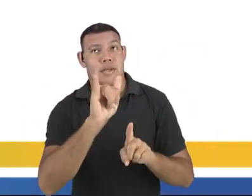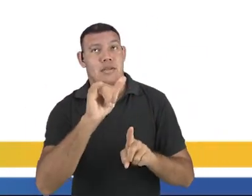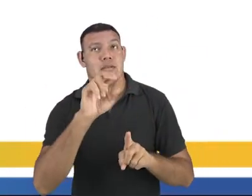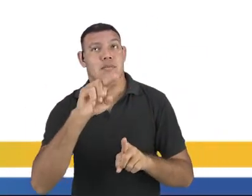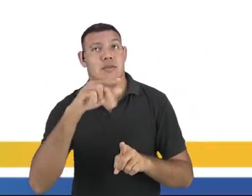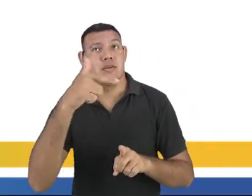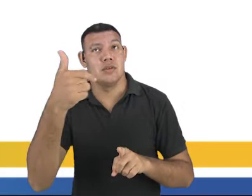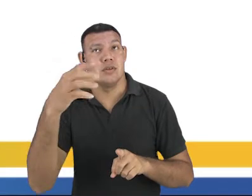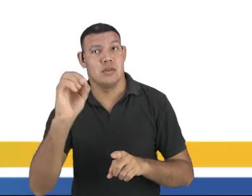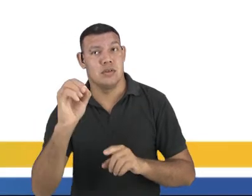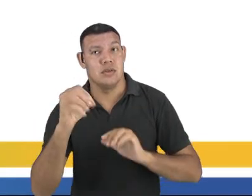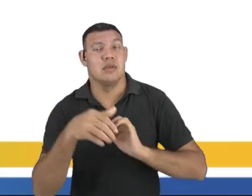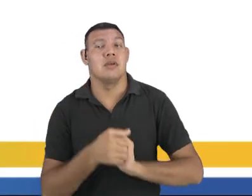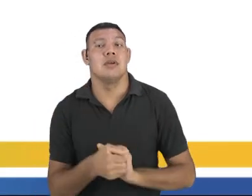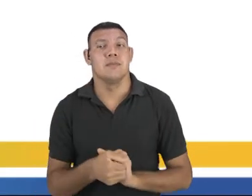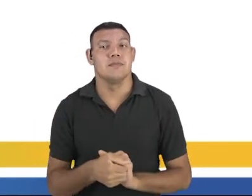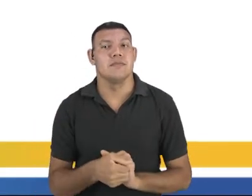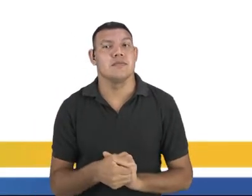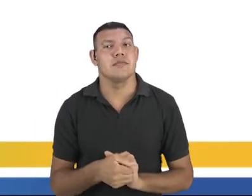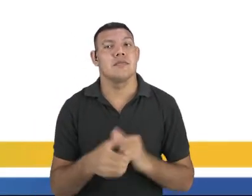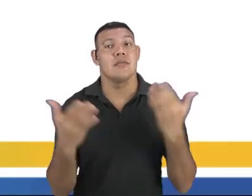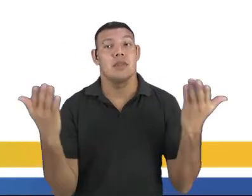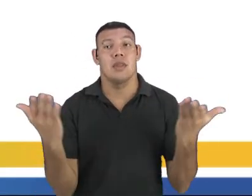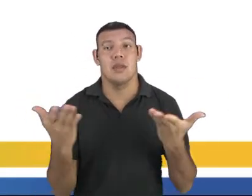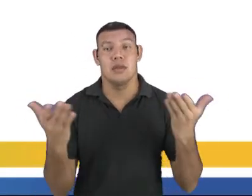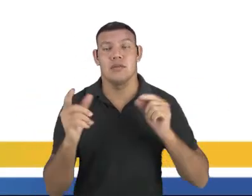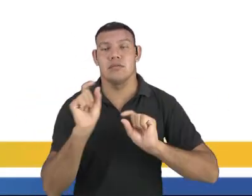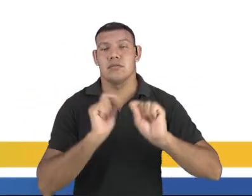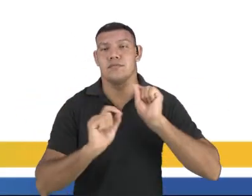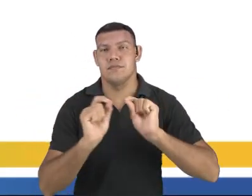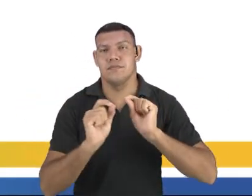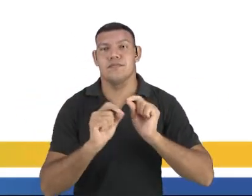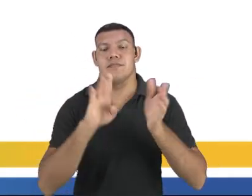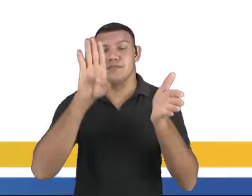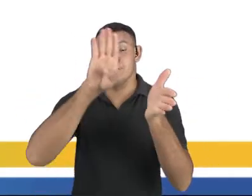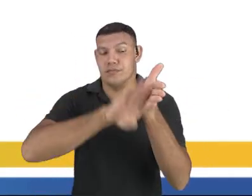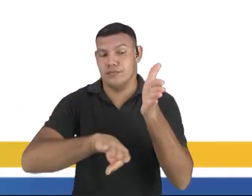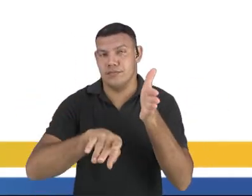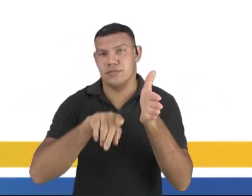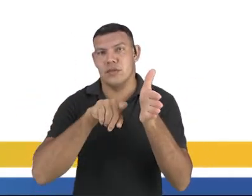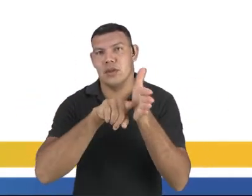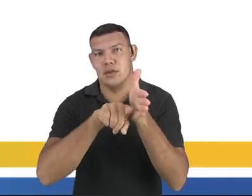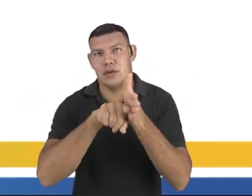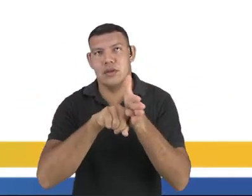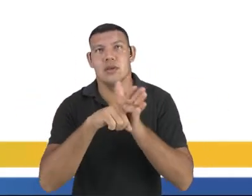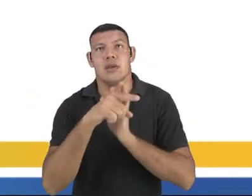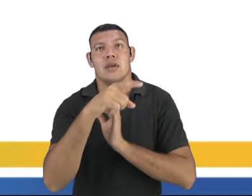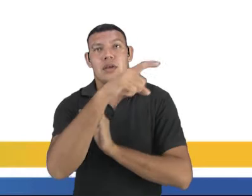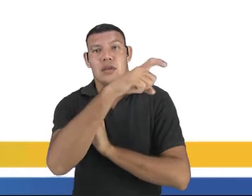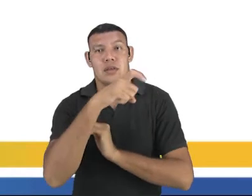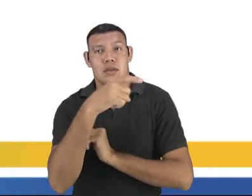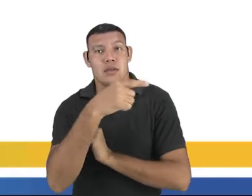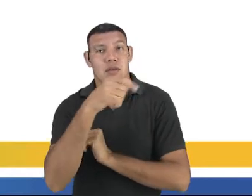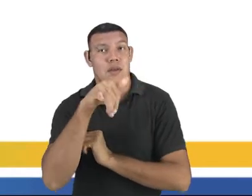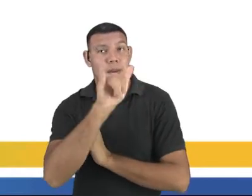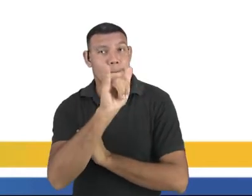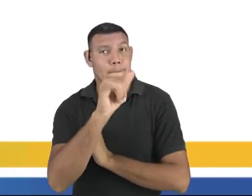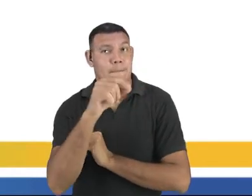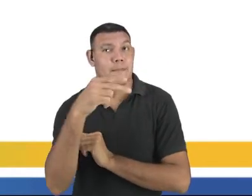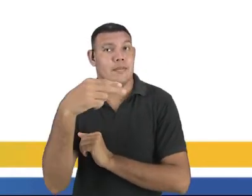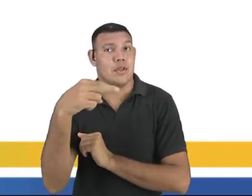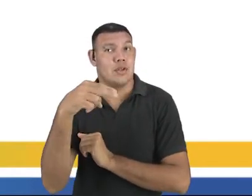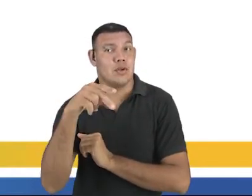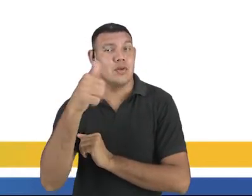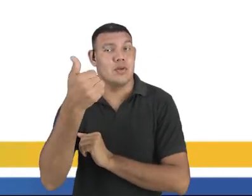20 já num segundo momento faremos a diferença Ou seja a subtração vou colocar x menos y =